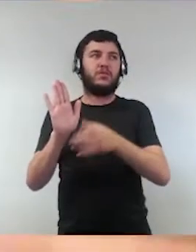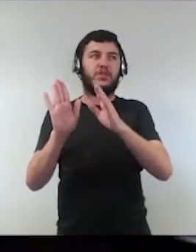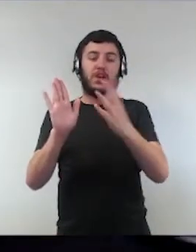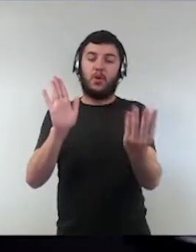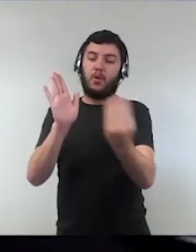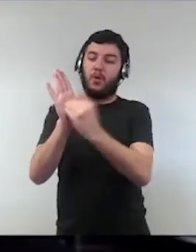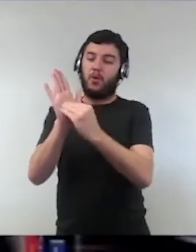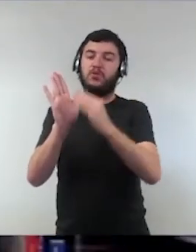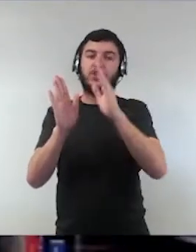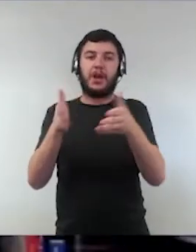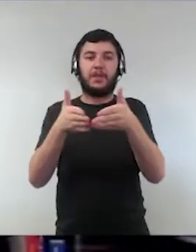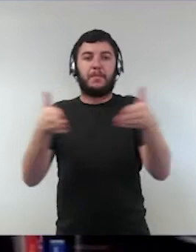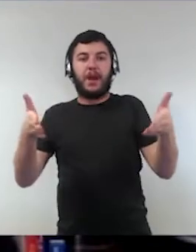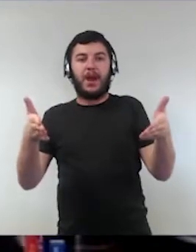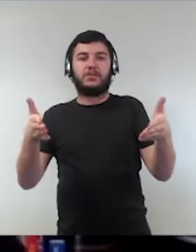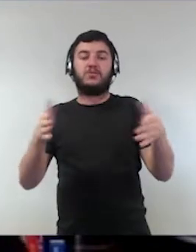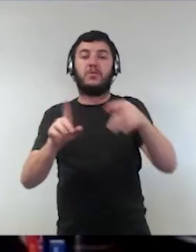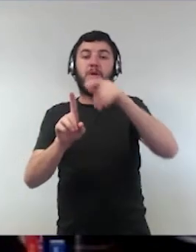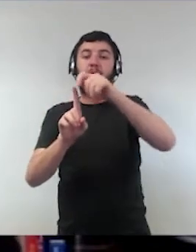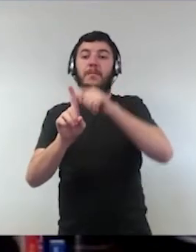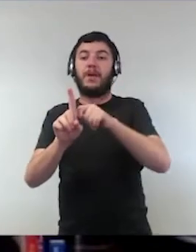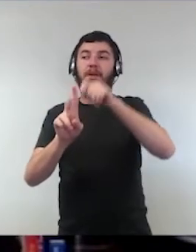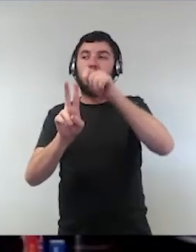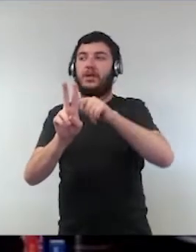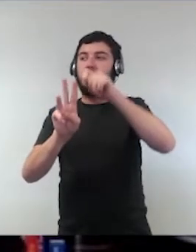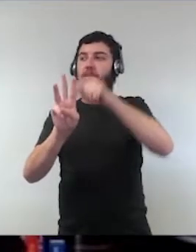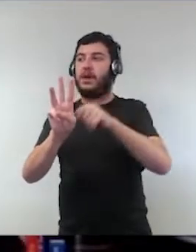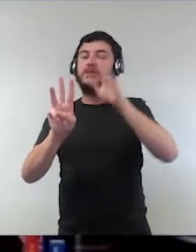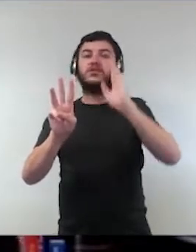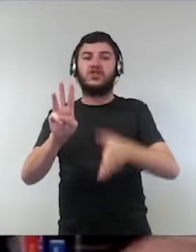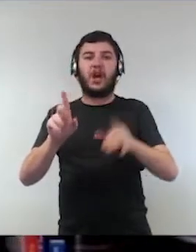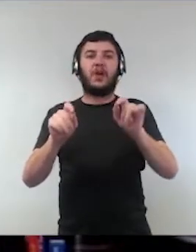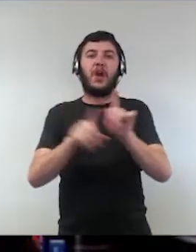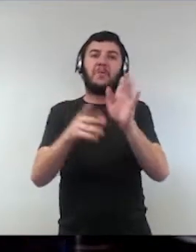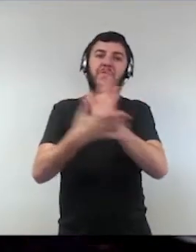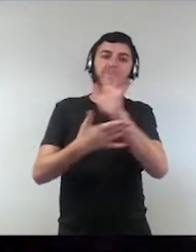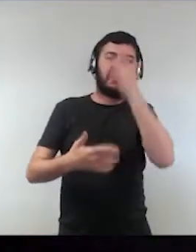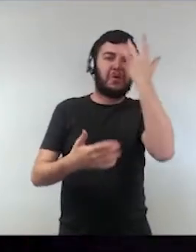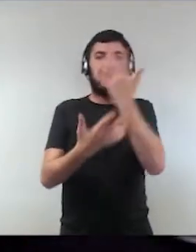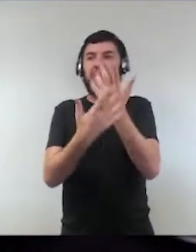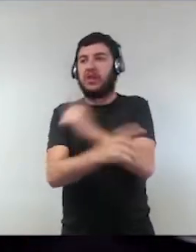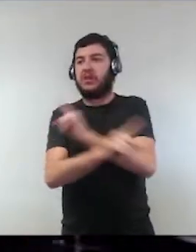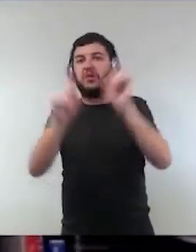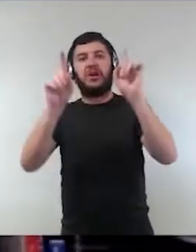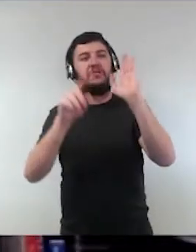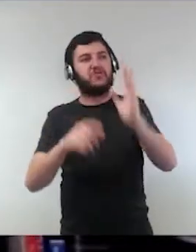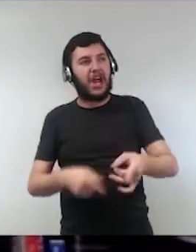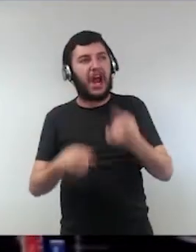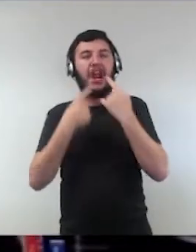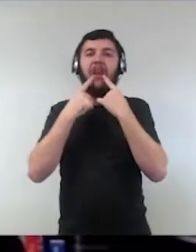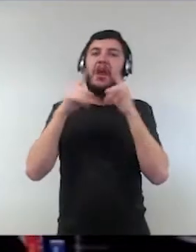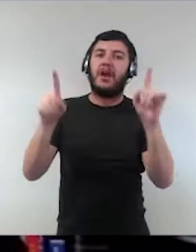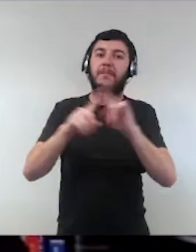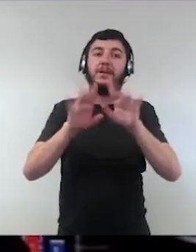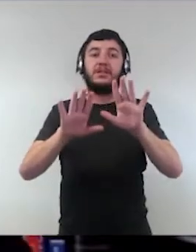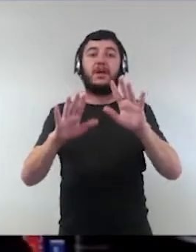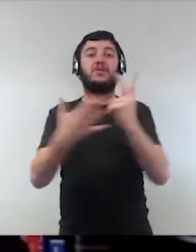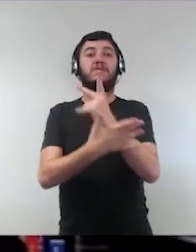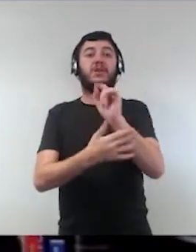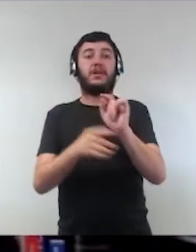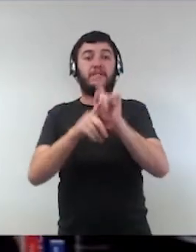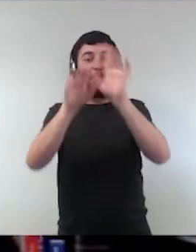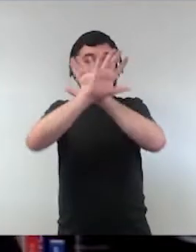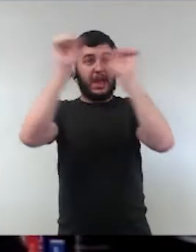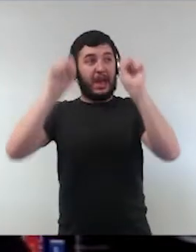esse encadeamento. Isso tem sido muito criticado também. Ou seja, em que medida nós poderíamos extrair da decisão do Supremo Tribunal